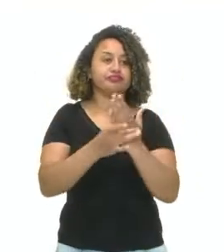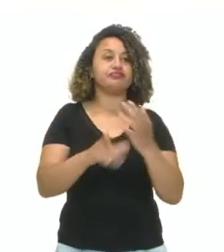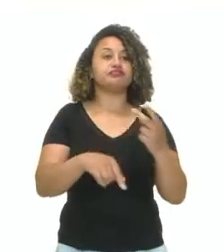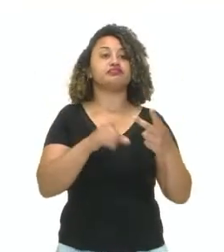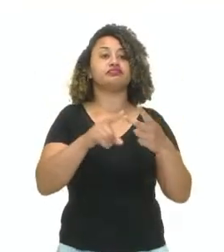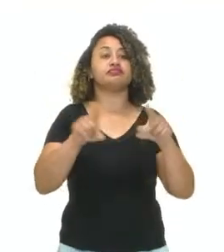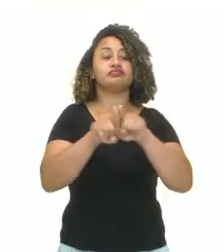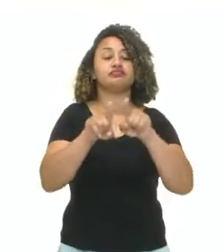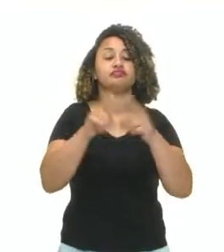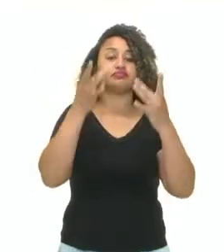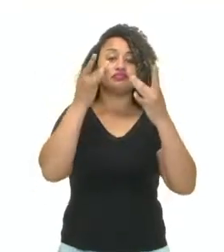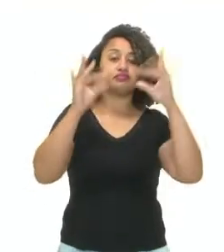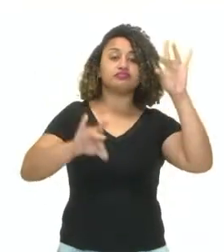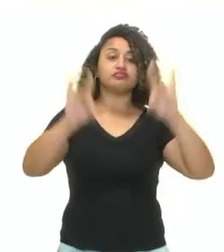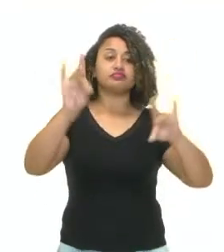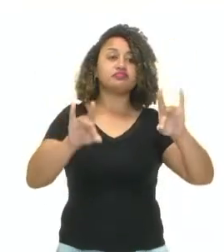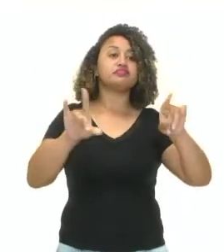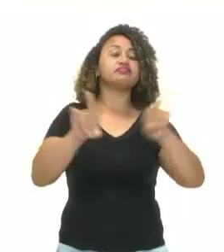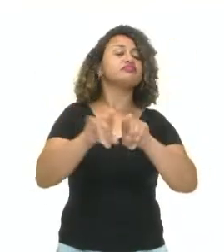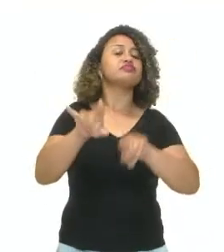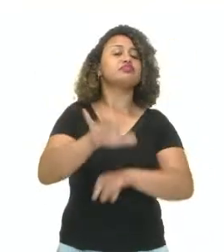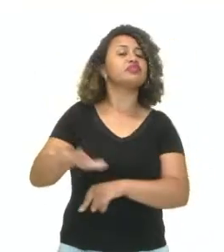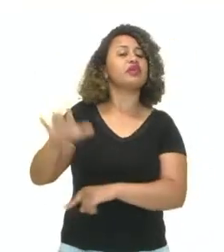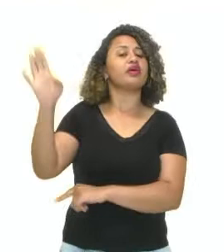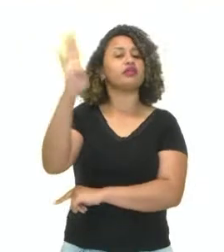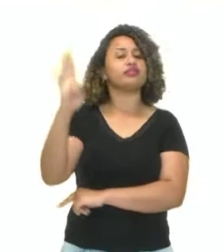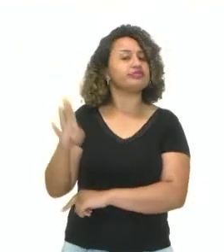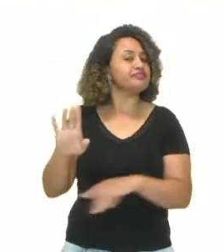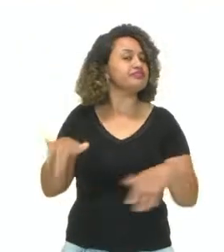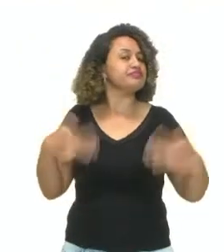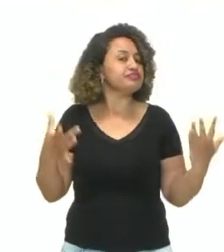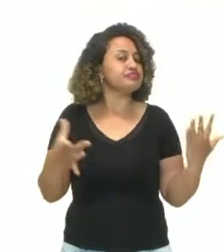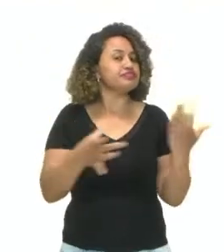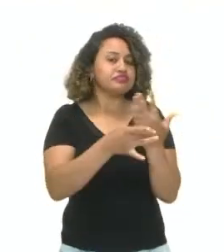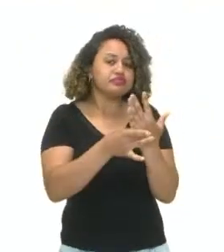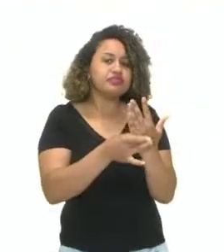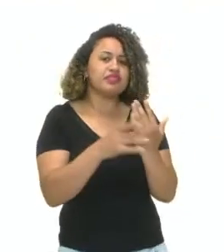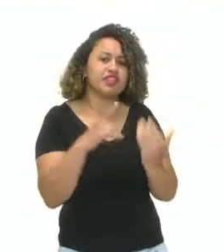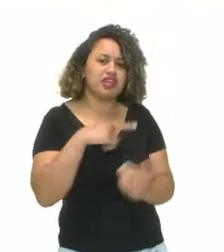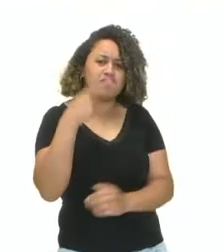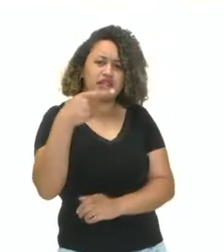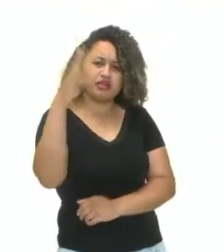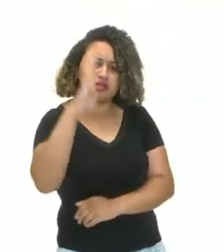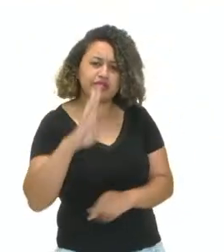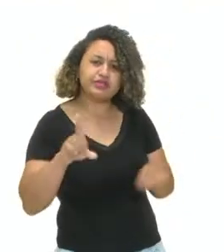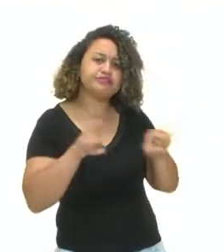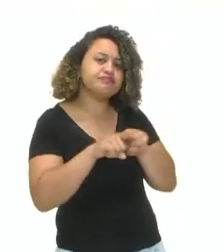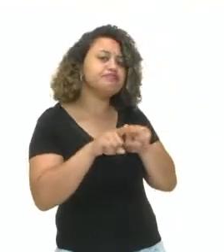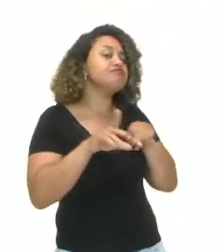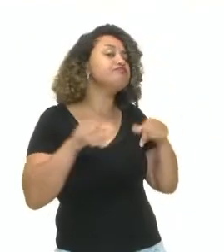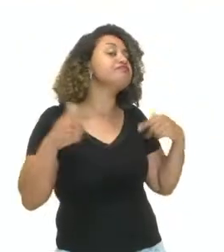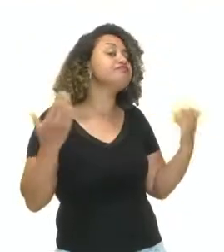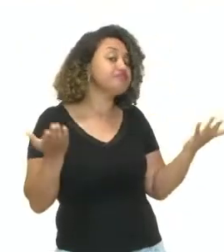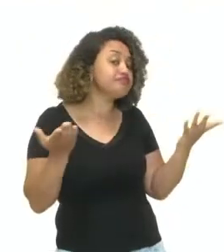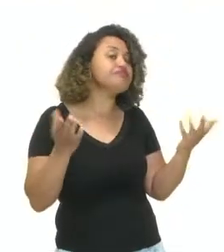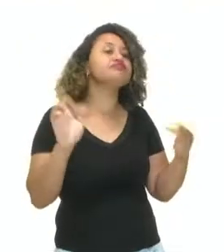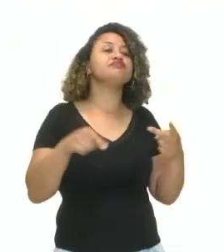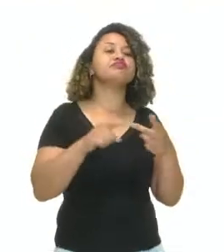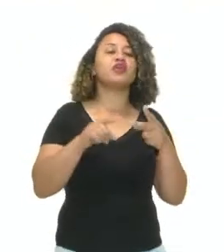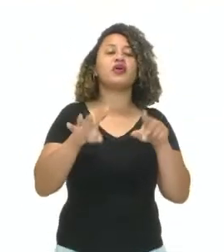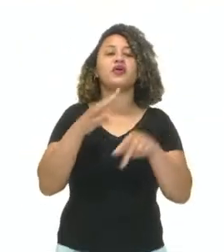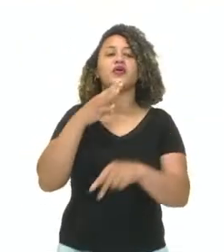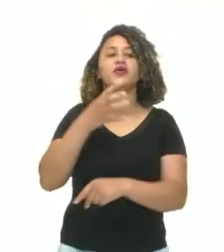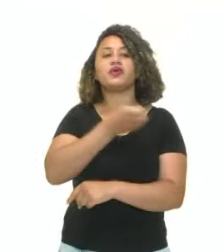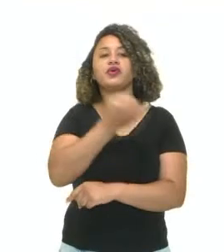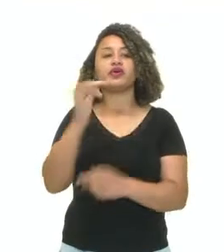não abordou, e a parte brasileira. Será que esse movimento ele se manifestou no Brasil? Não é verdade? Conhecer os artistas